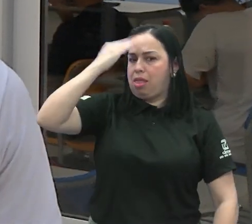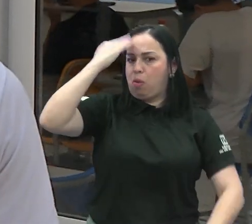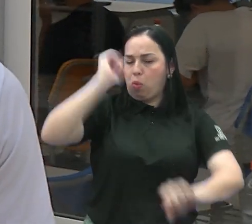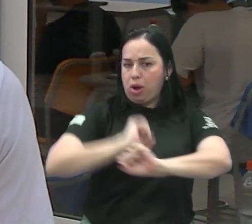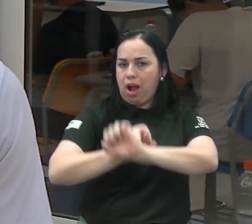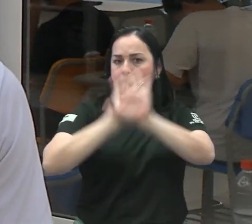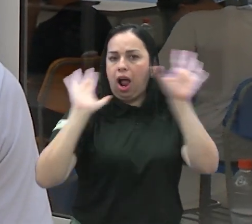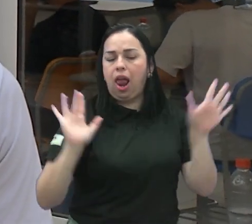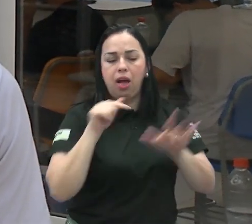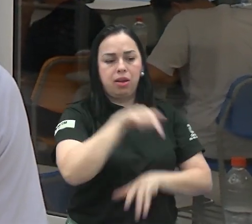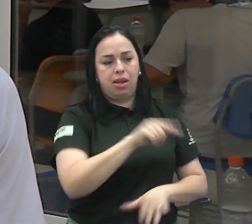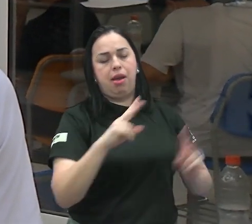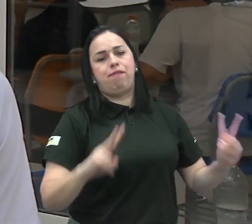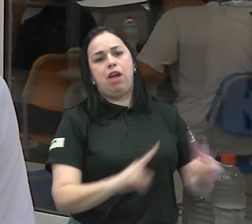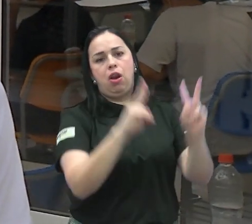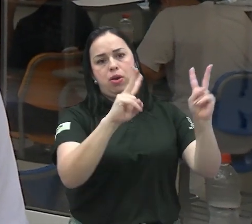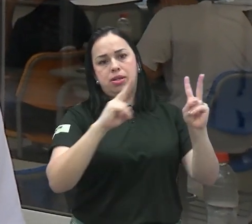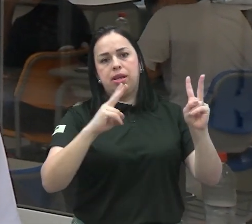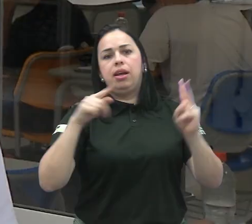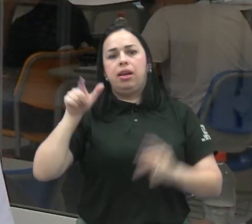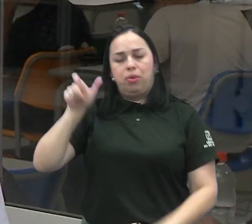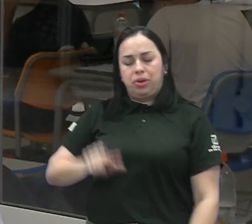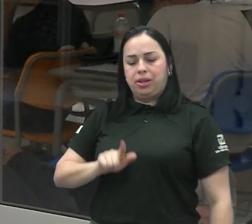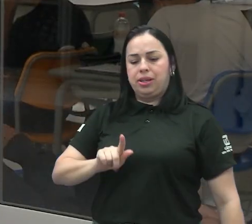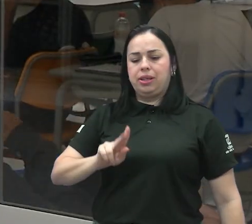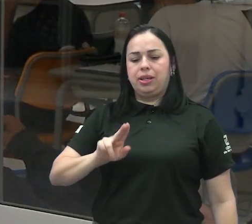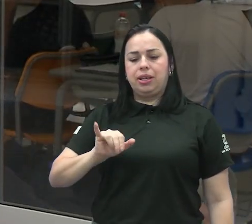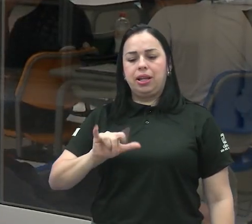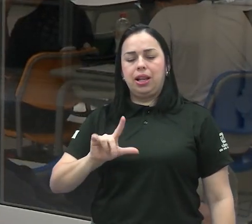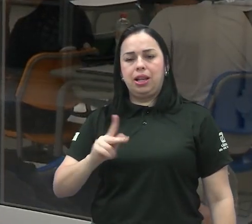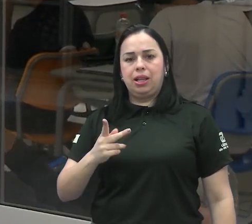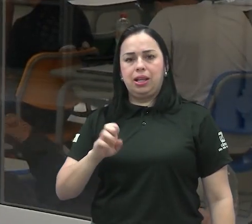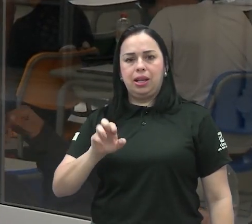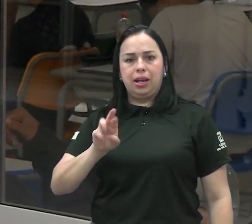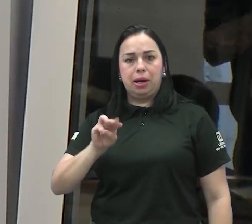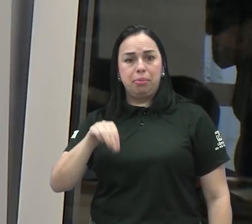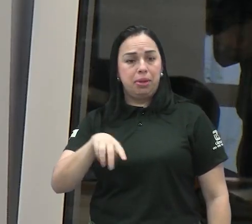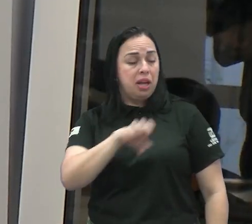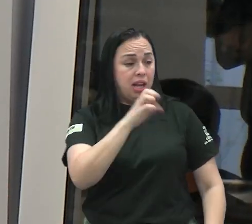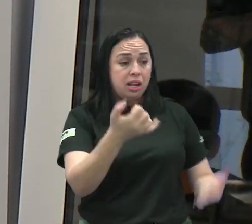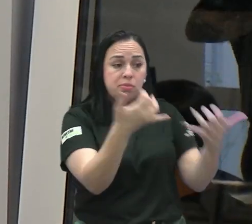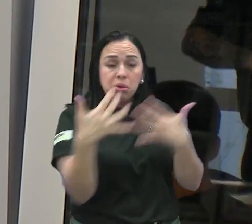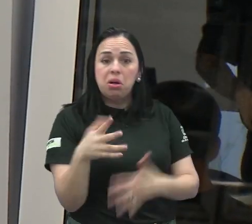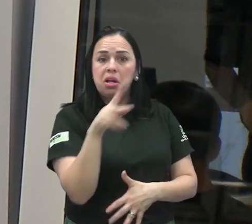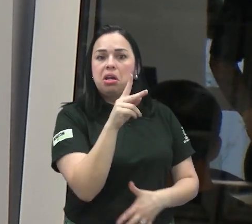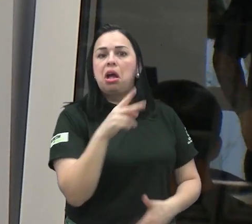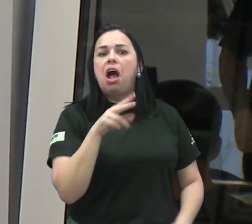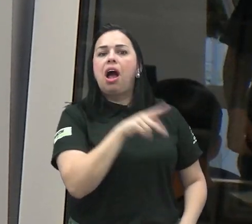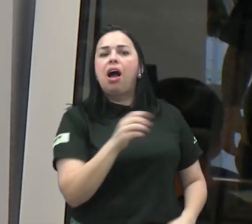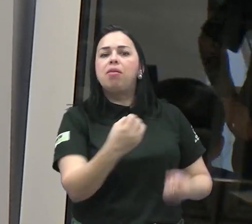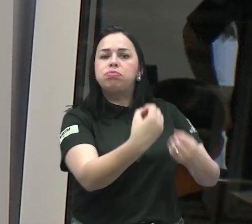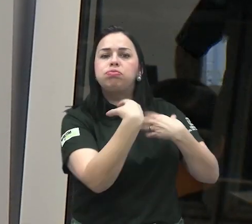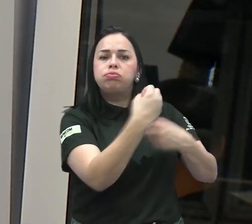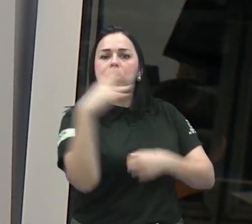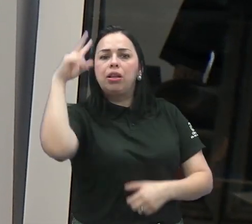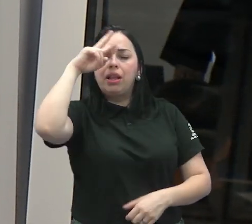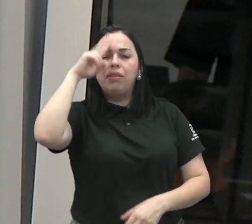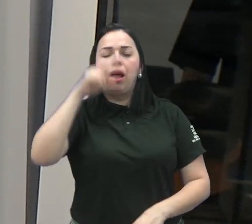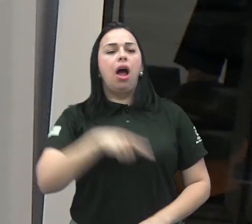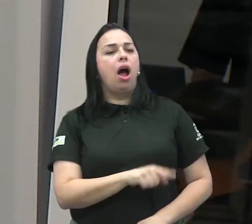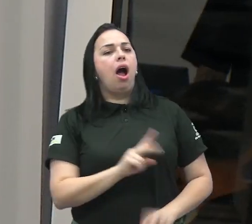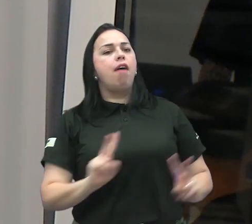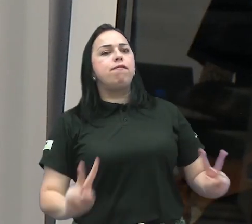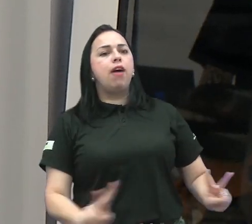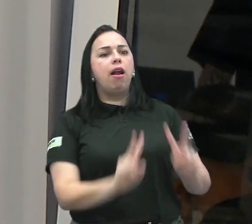quem já entendeu a importância de reconhecer o passado do país foi o Guilherme. Para o estudante, depois das aulas de história,